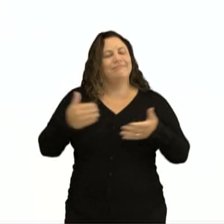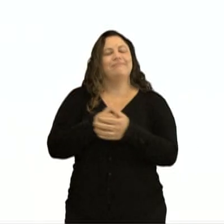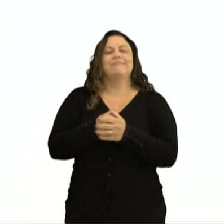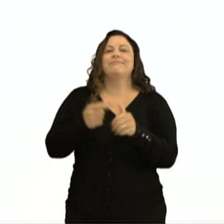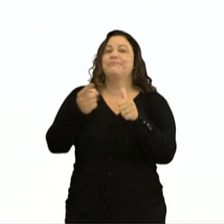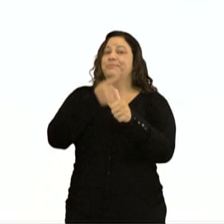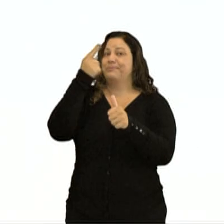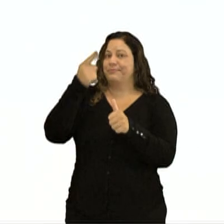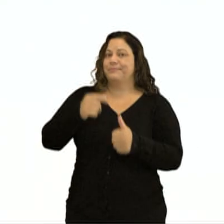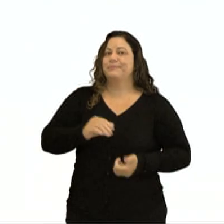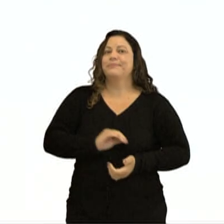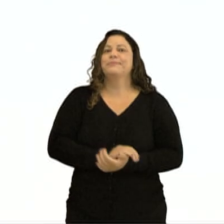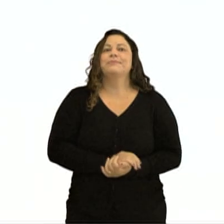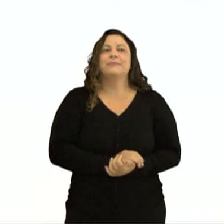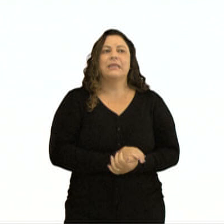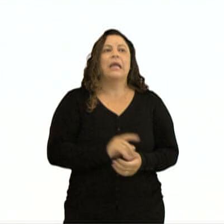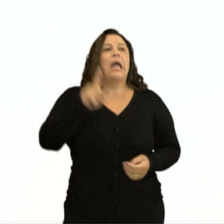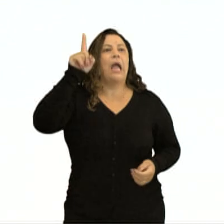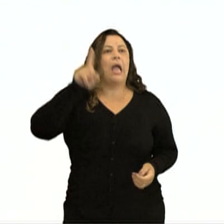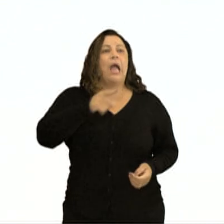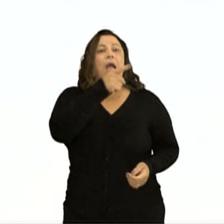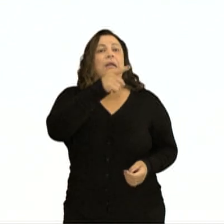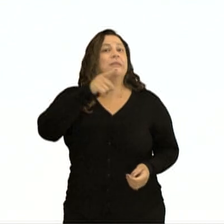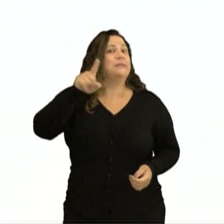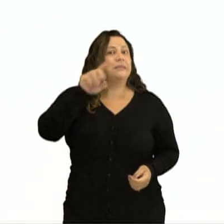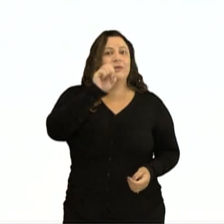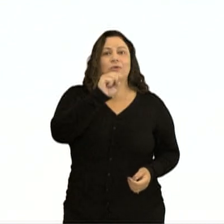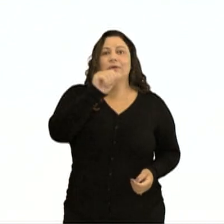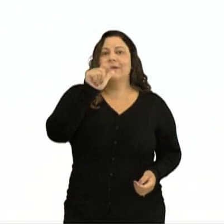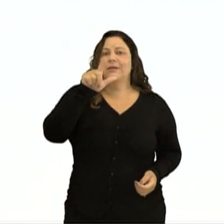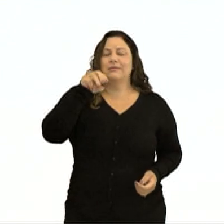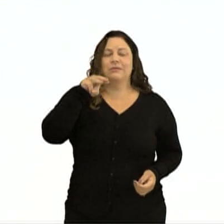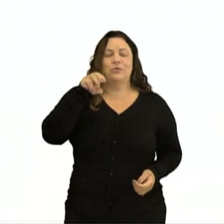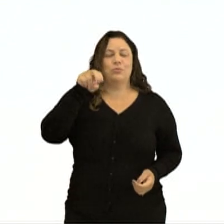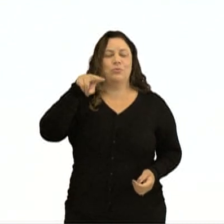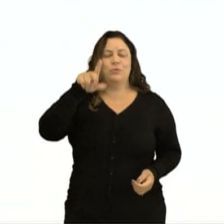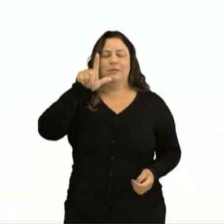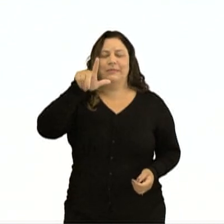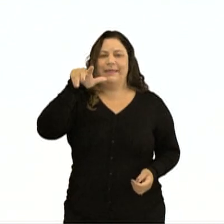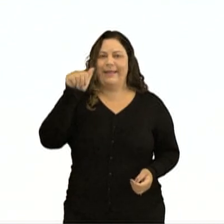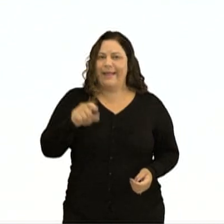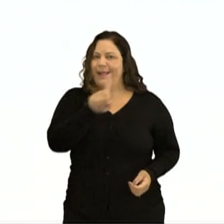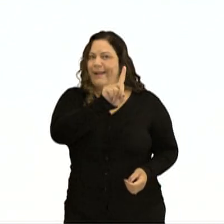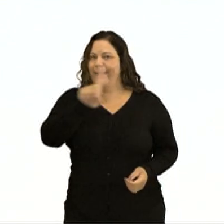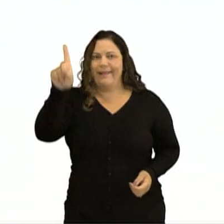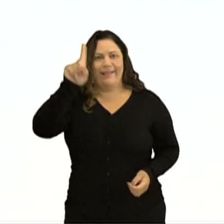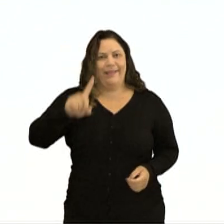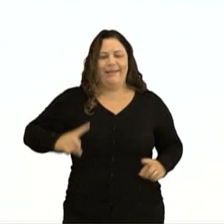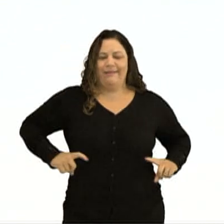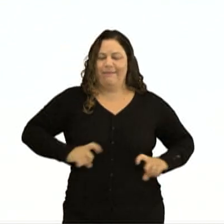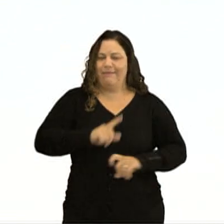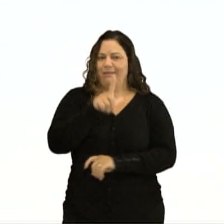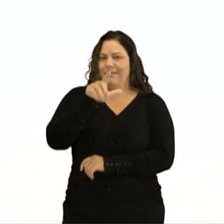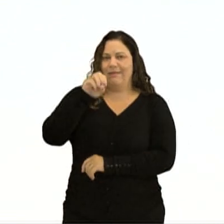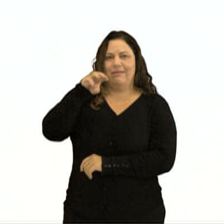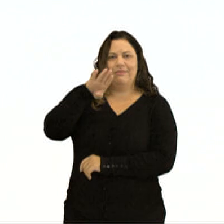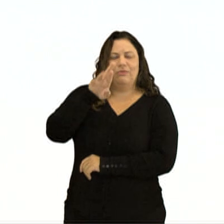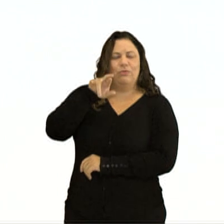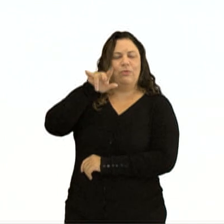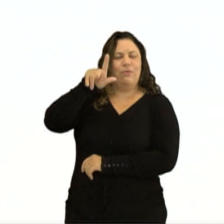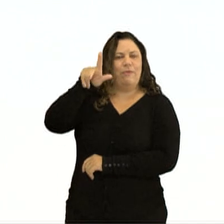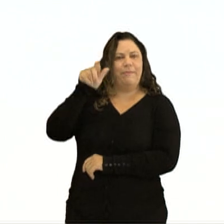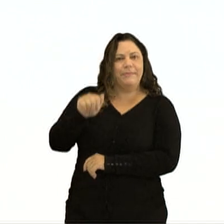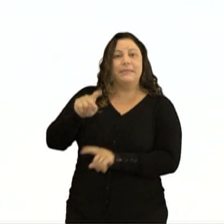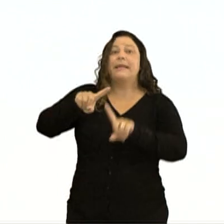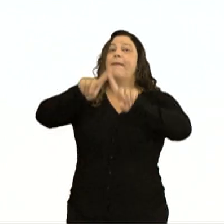Primeira coisa, ela não é a Salmonella entérica, não é uma lombriga, e sim uma bactéria.